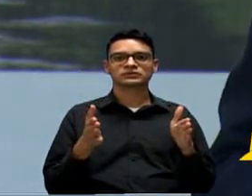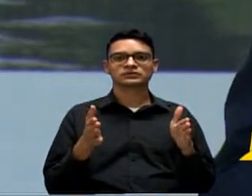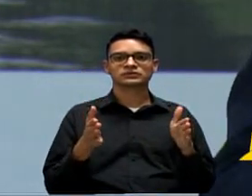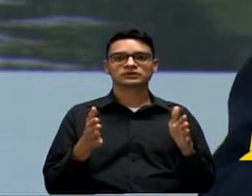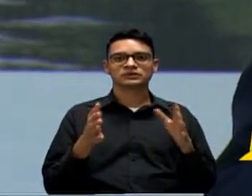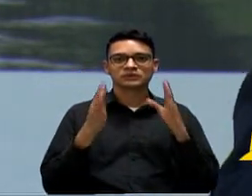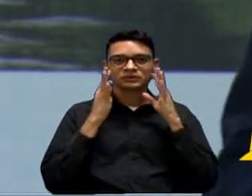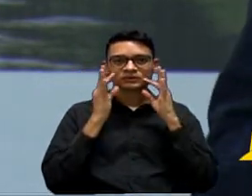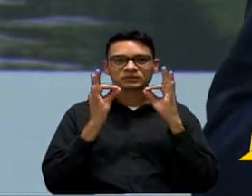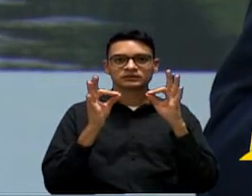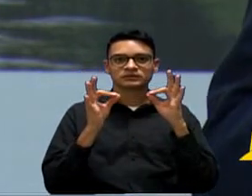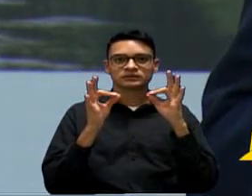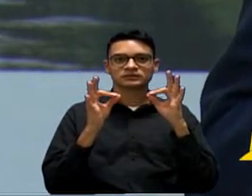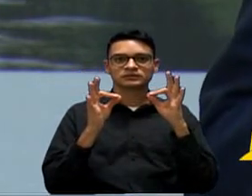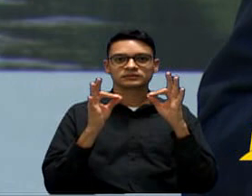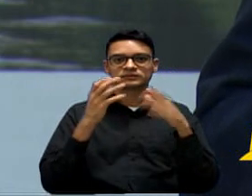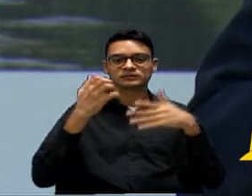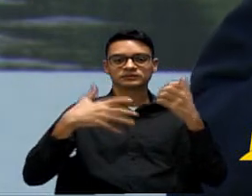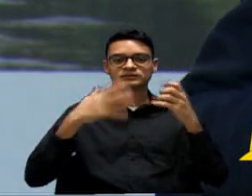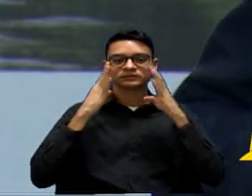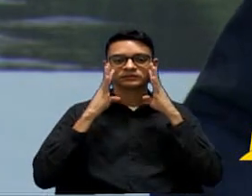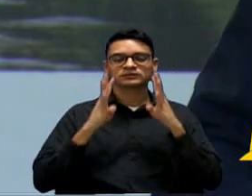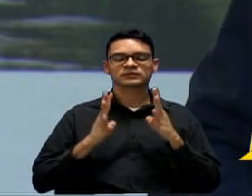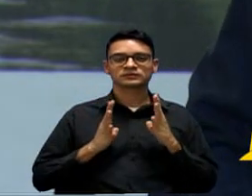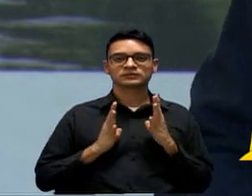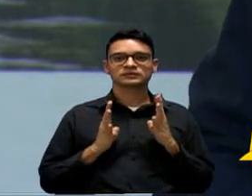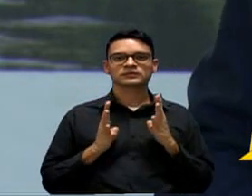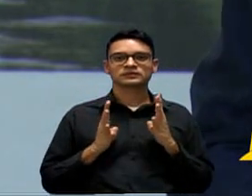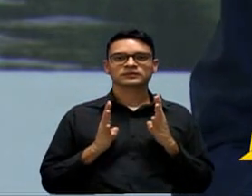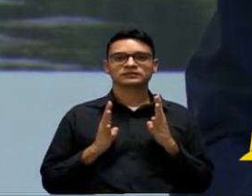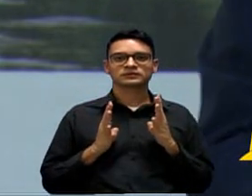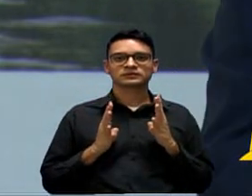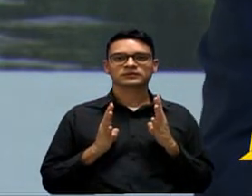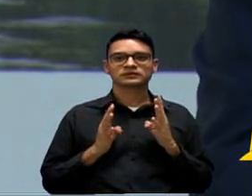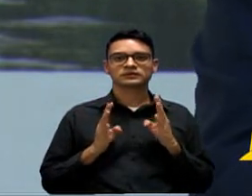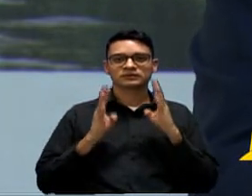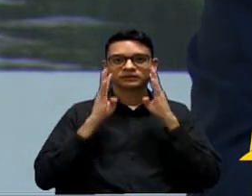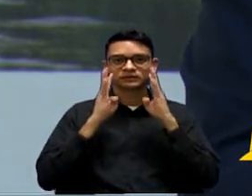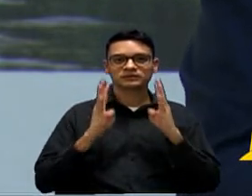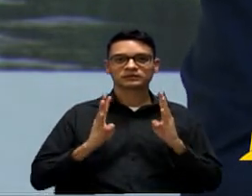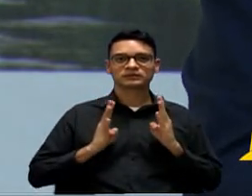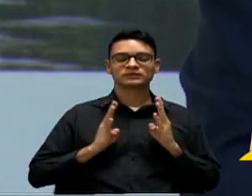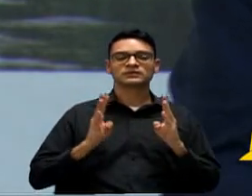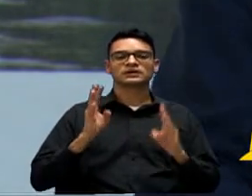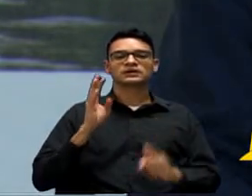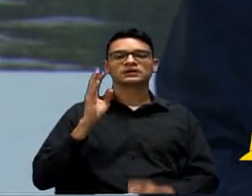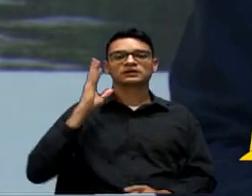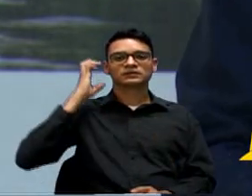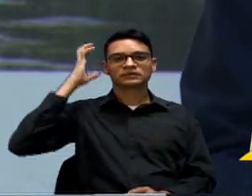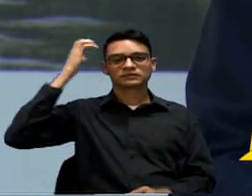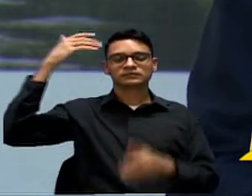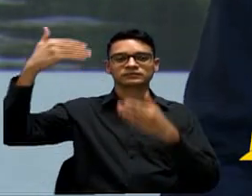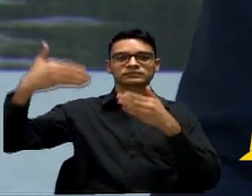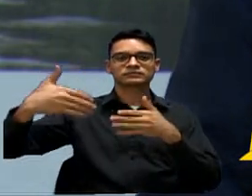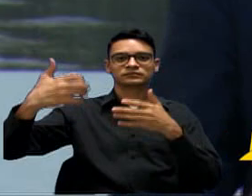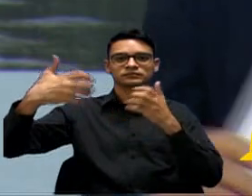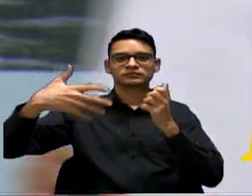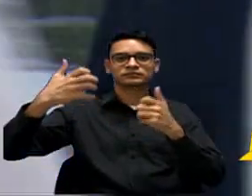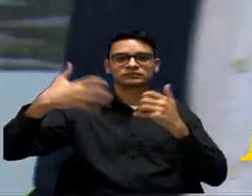assim que você encerrar, João, nós temos a Fernanda escrita, ela vai estar falando. Não preciso falar mais nada, a vereadora vai falar